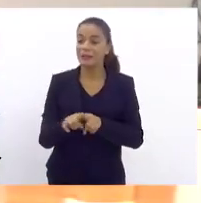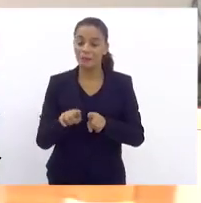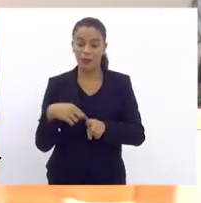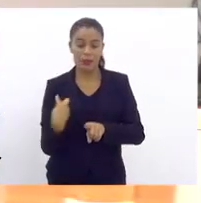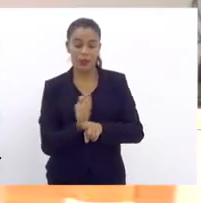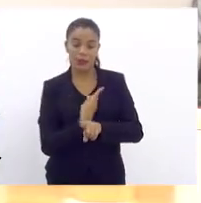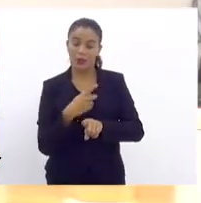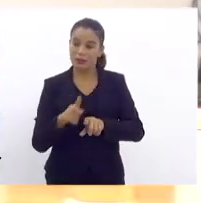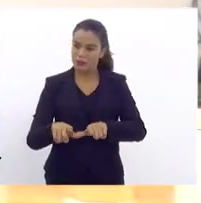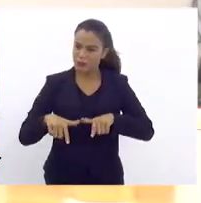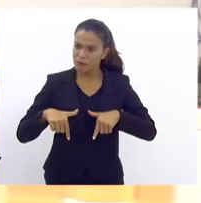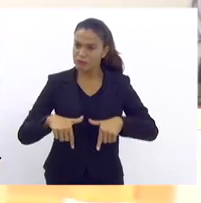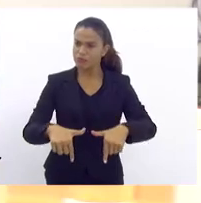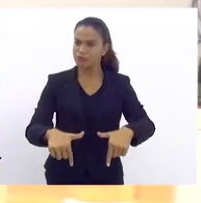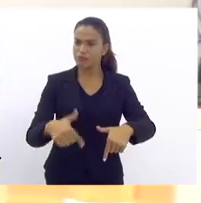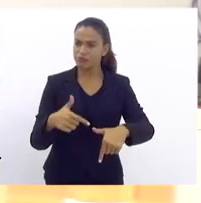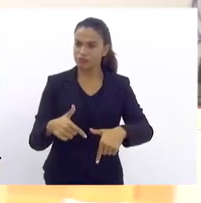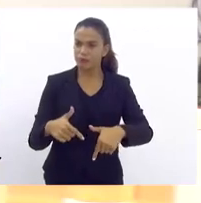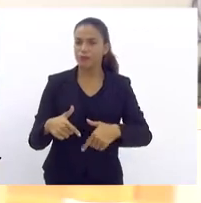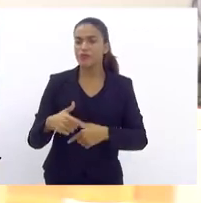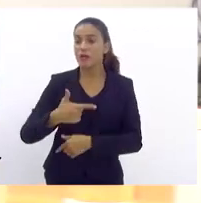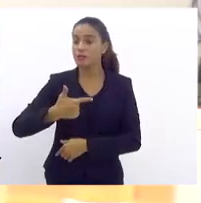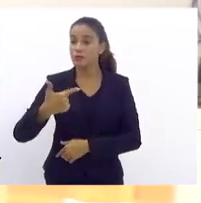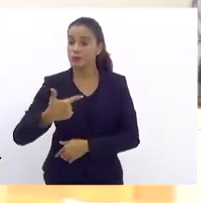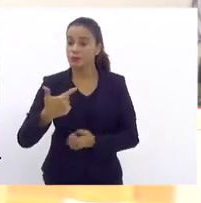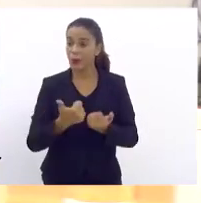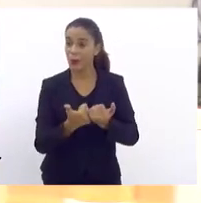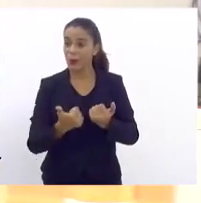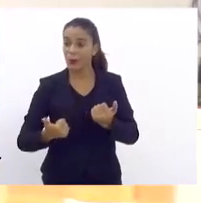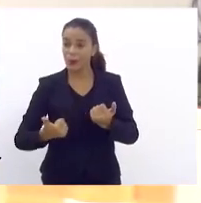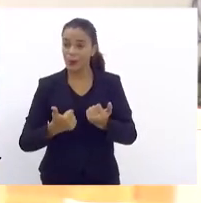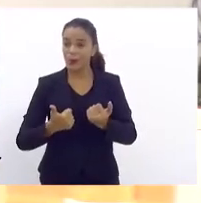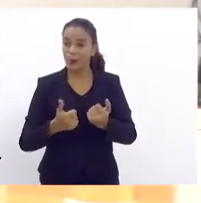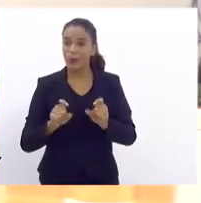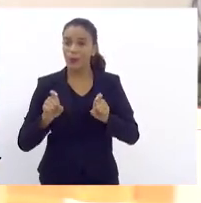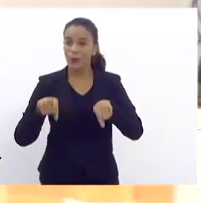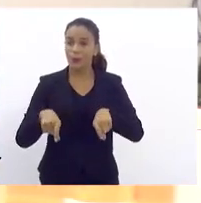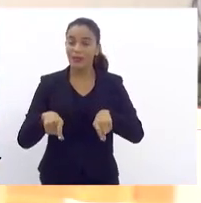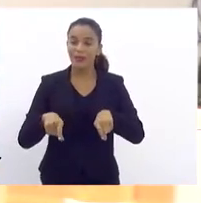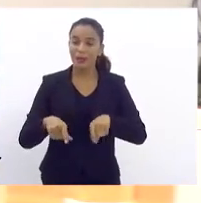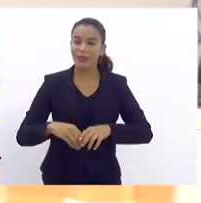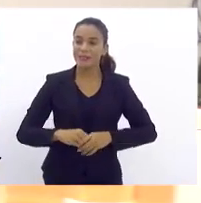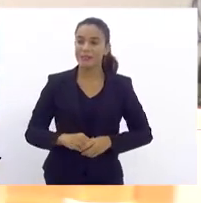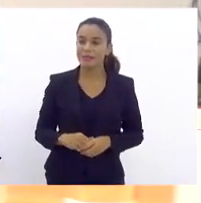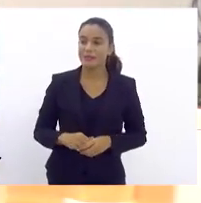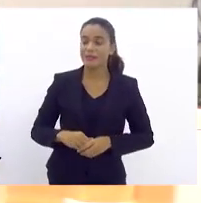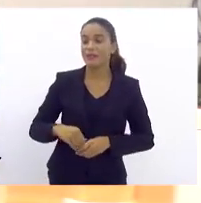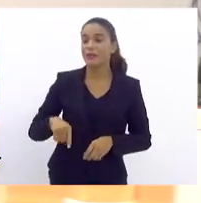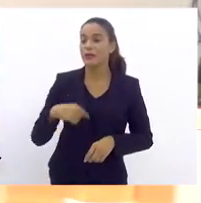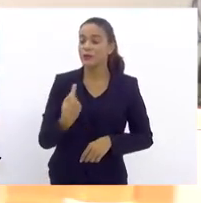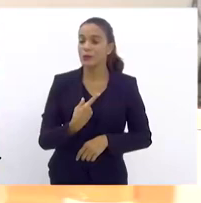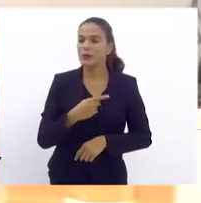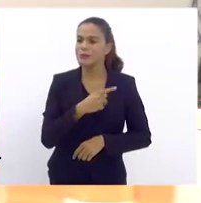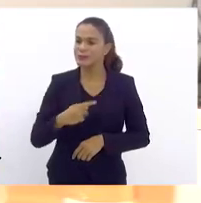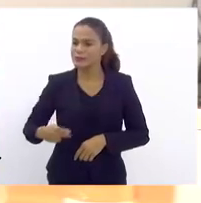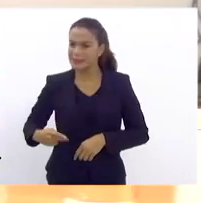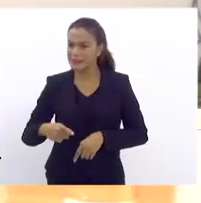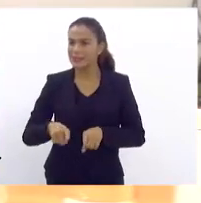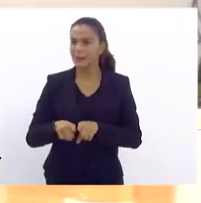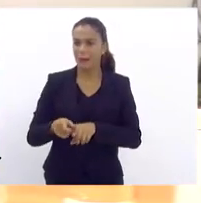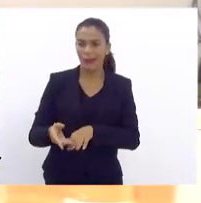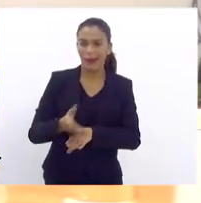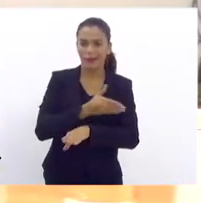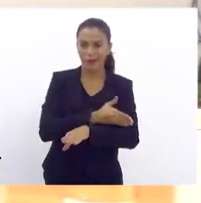à frente da comissão já no segundo mandato os nossos presidentes que o presidente